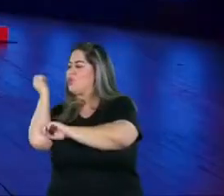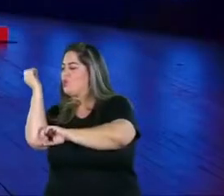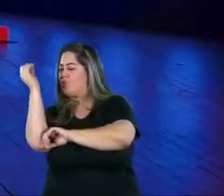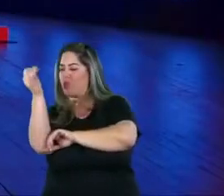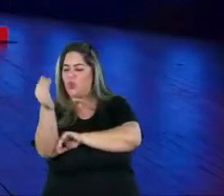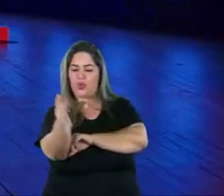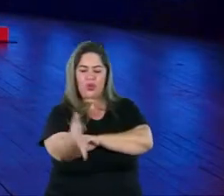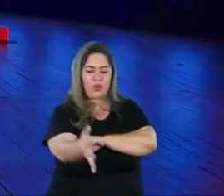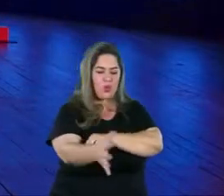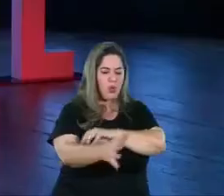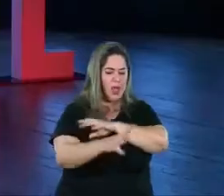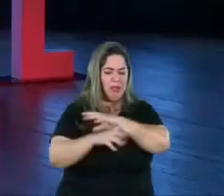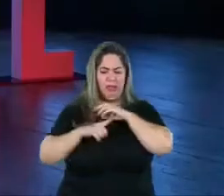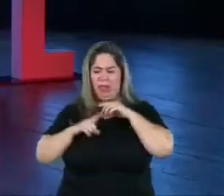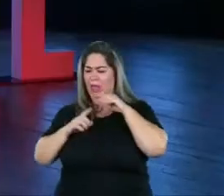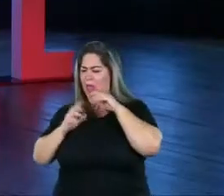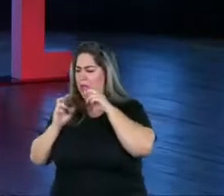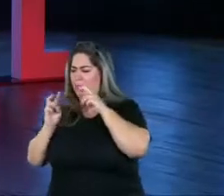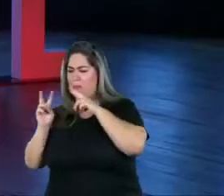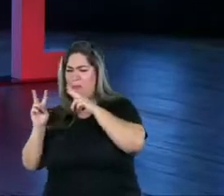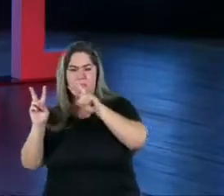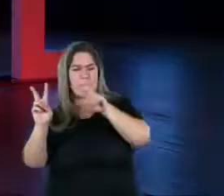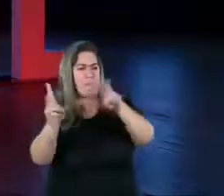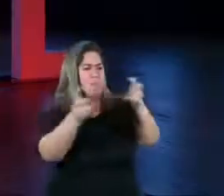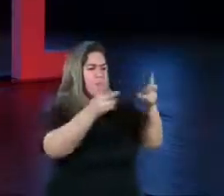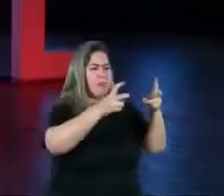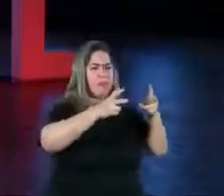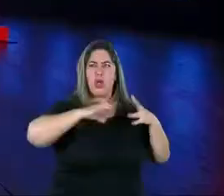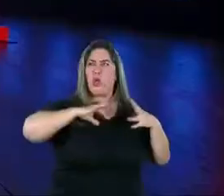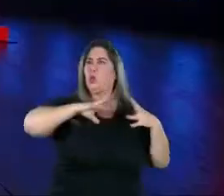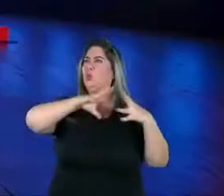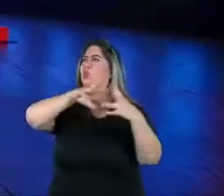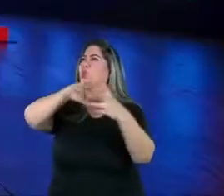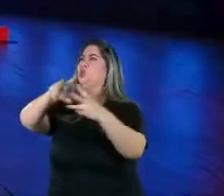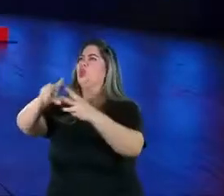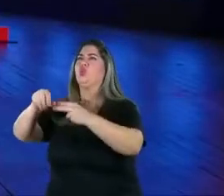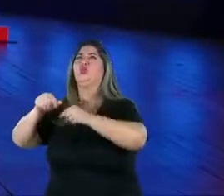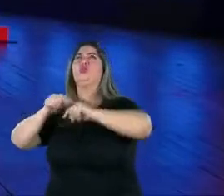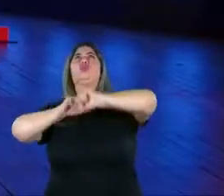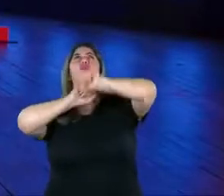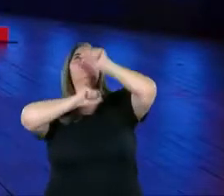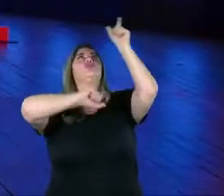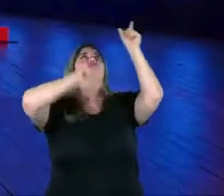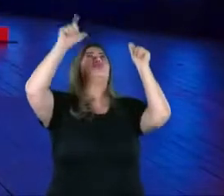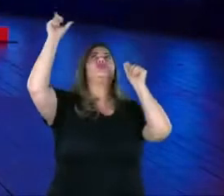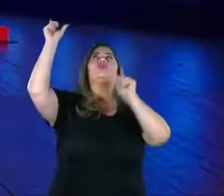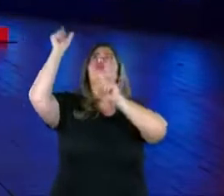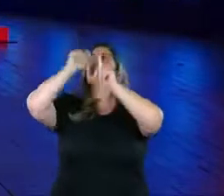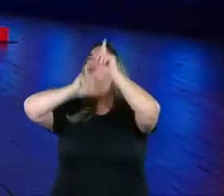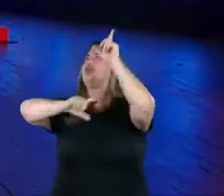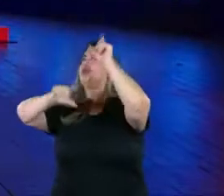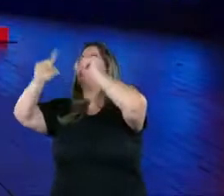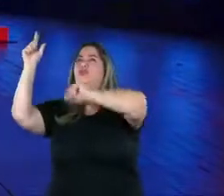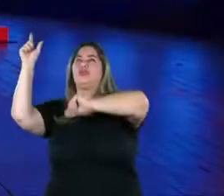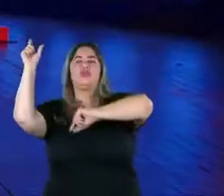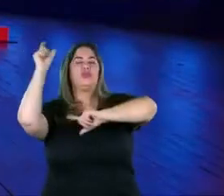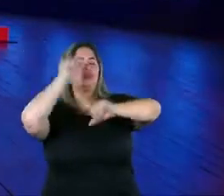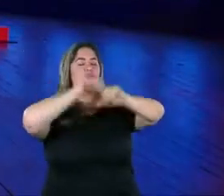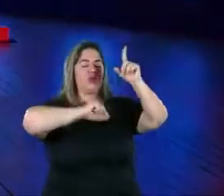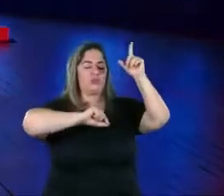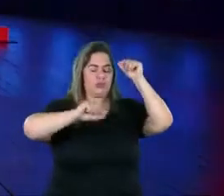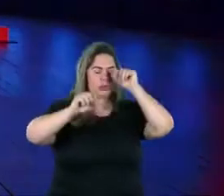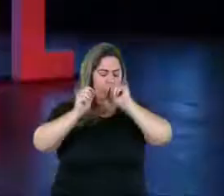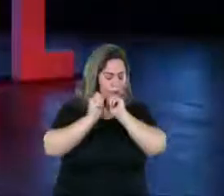madrugada, está na minha zabumba. Um grande boi está na minha estrela na testa, um grande boi está na minha página,